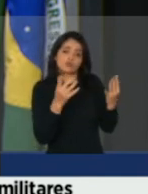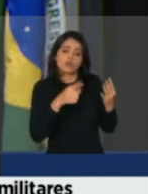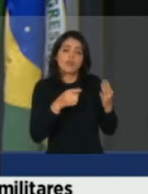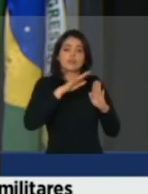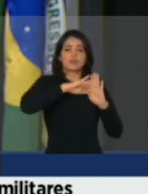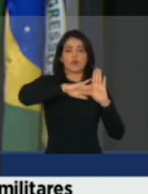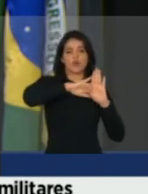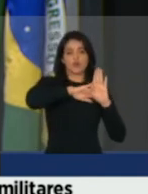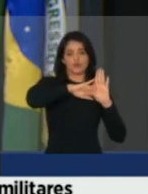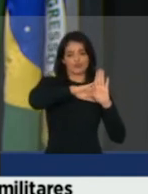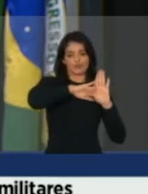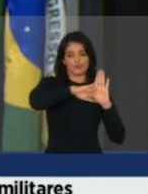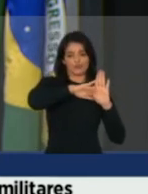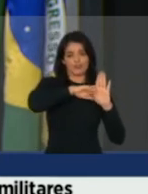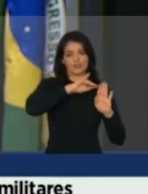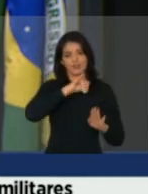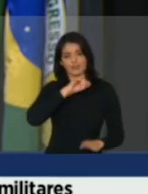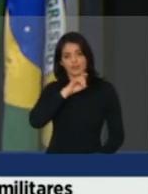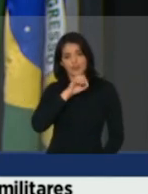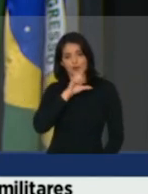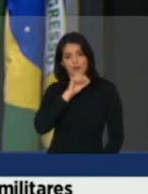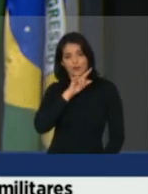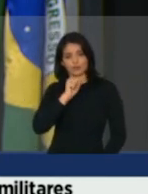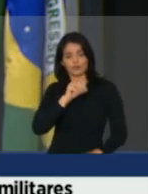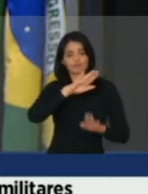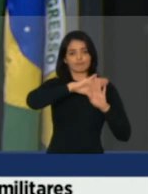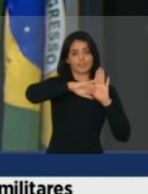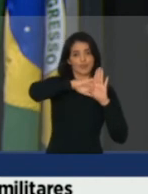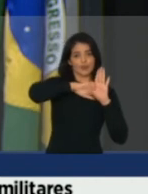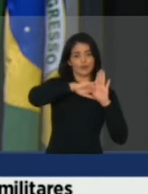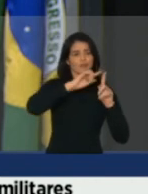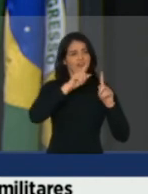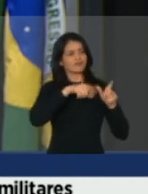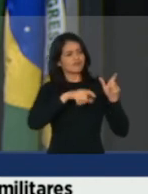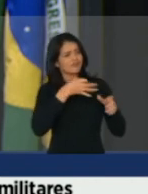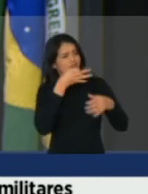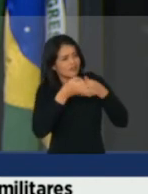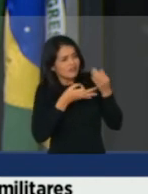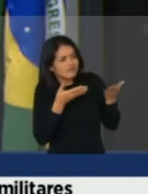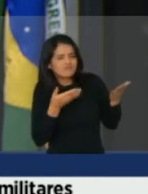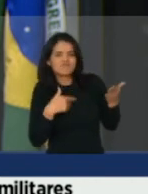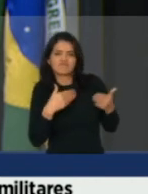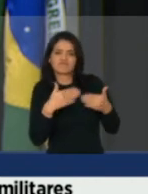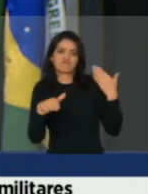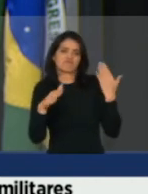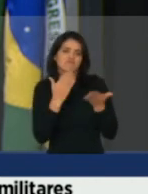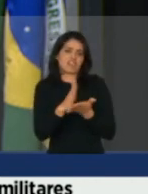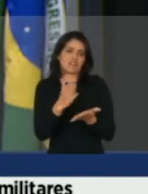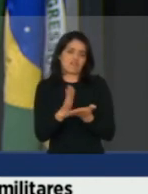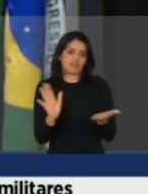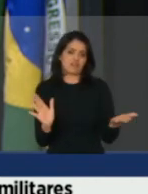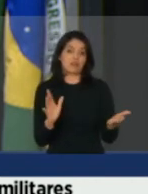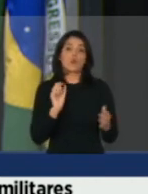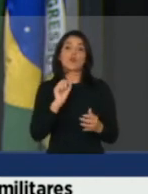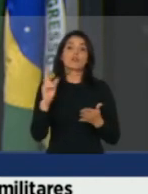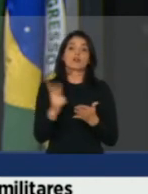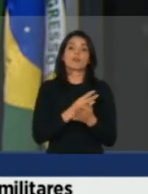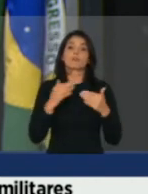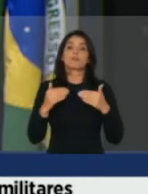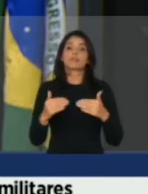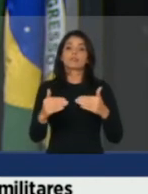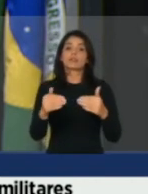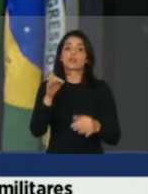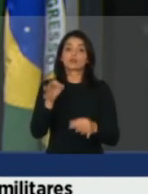ideológico, mas essas alegações não procedem. Inclusive essa questão do Ministério da Justiça, de sua preocupação